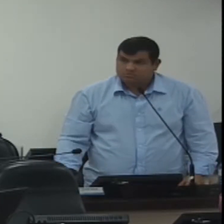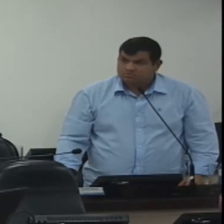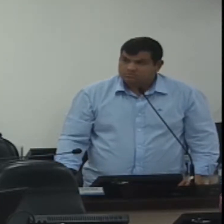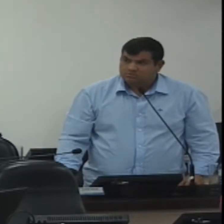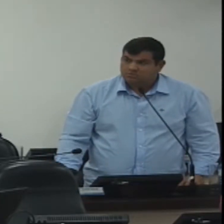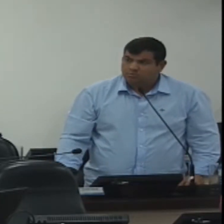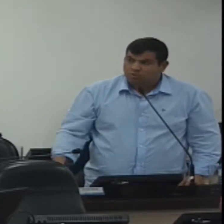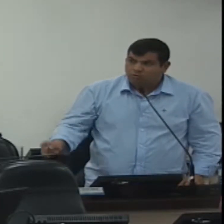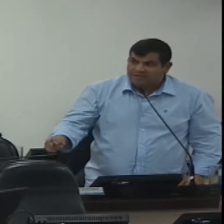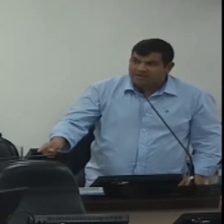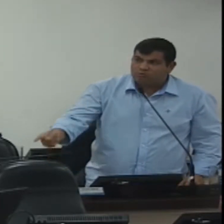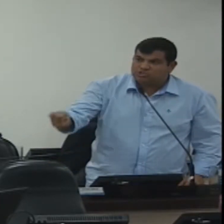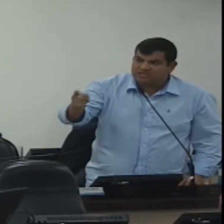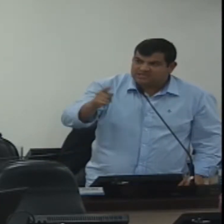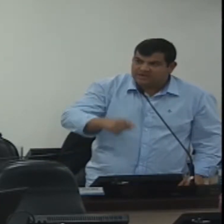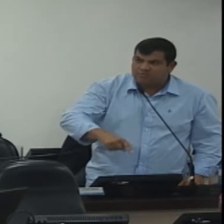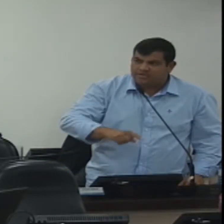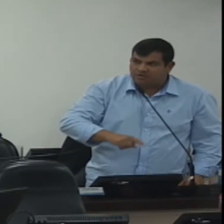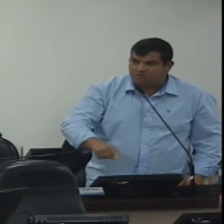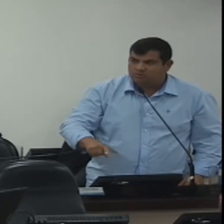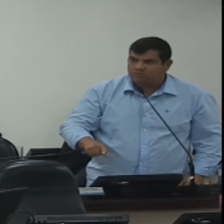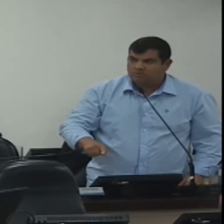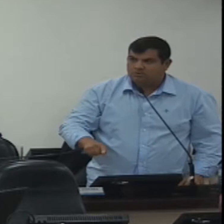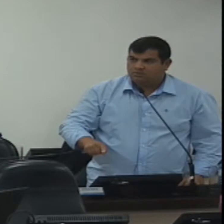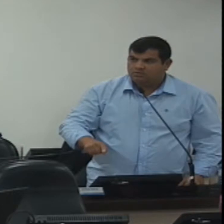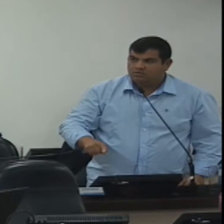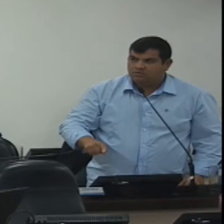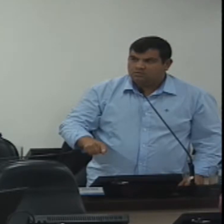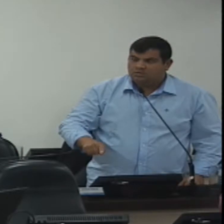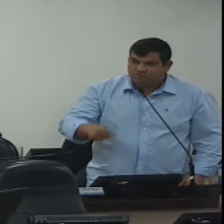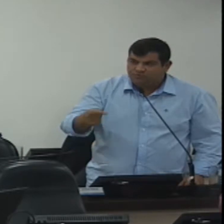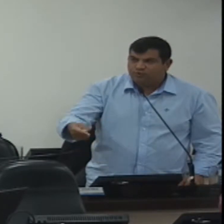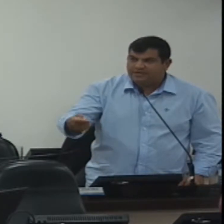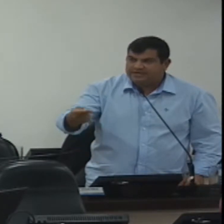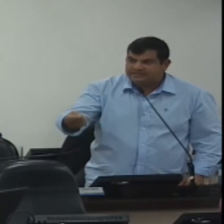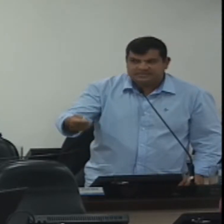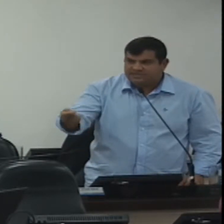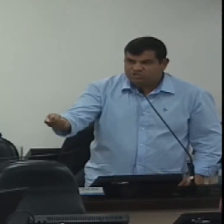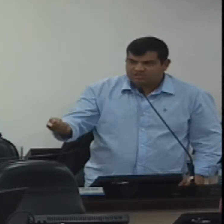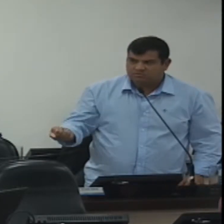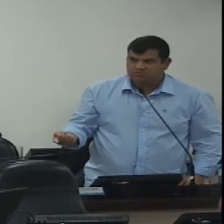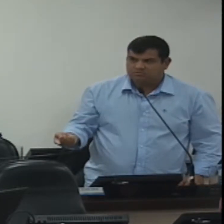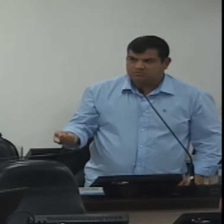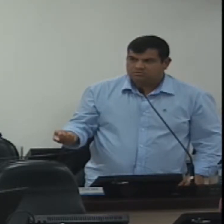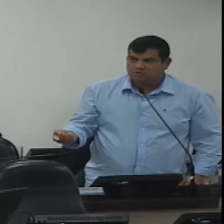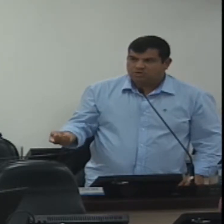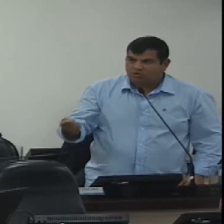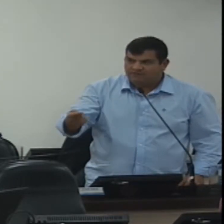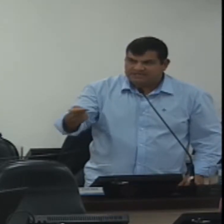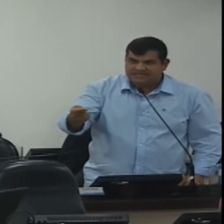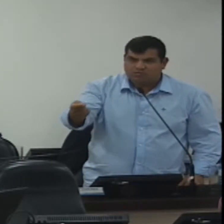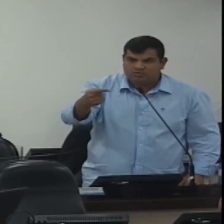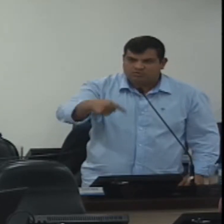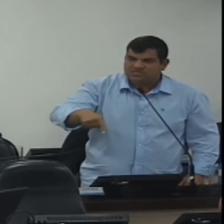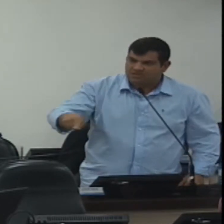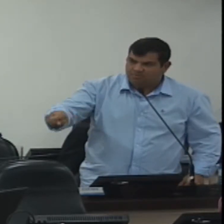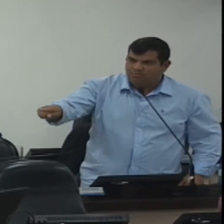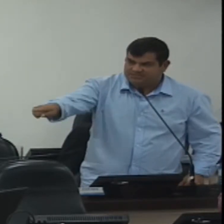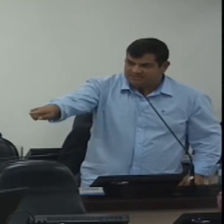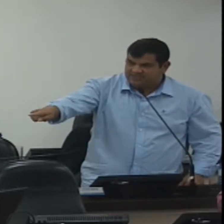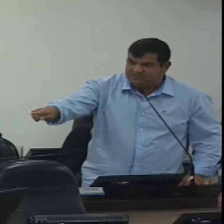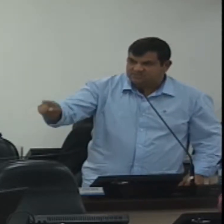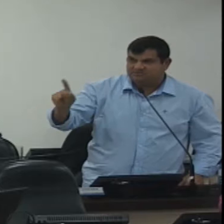isso. Procurei para consertar um erro. E não fui ainda atendido. Eu conversei quando